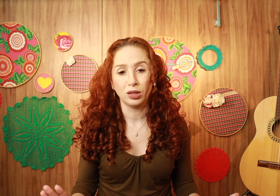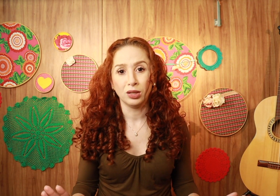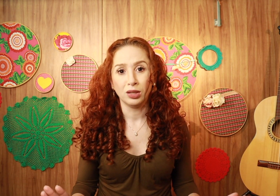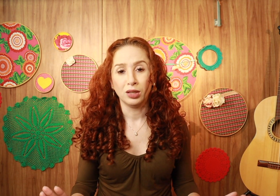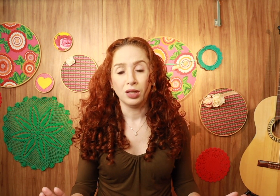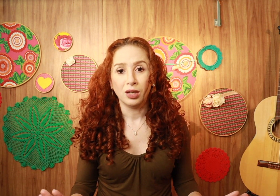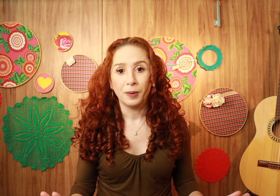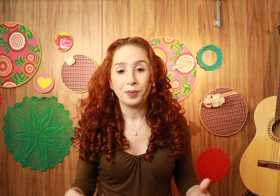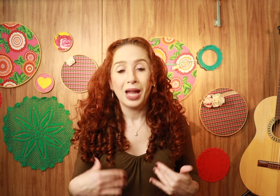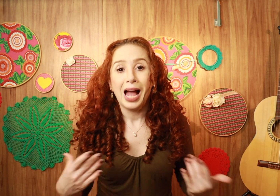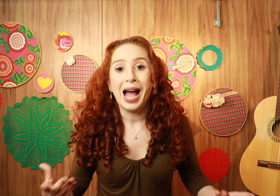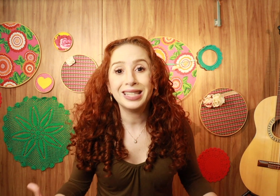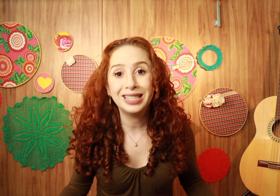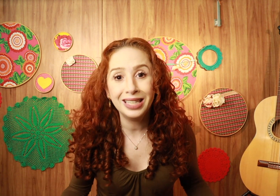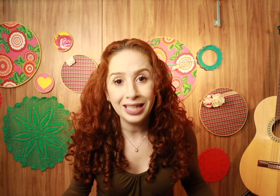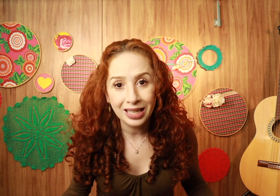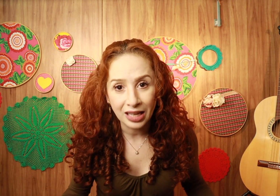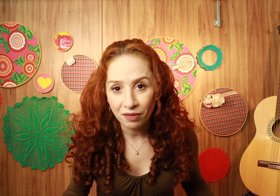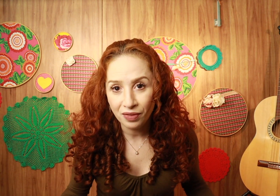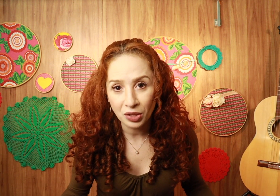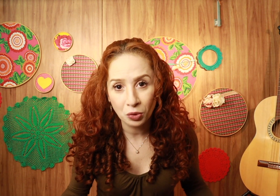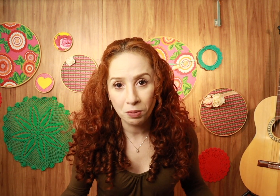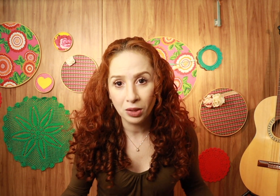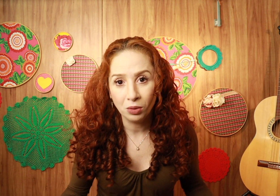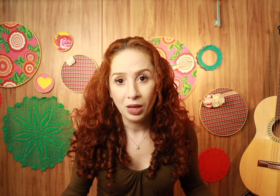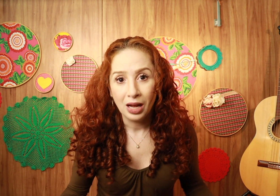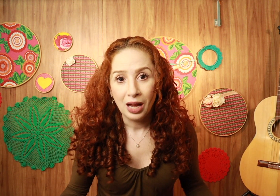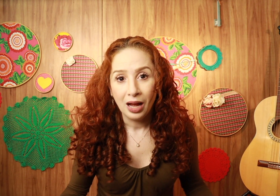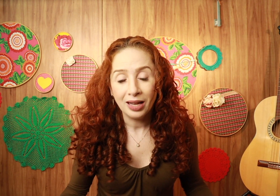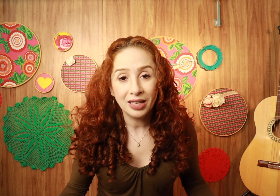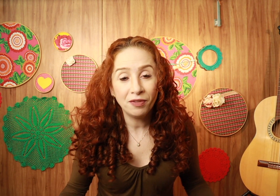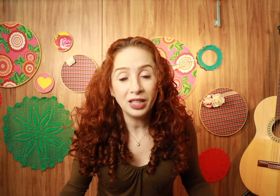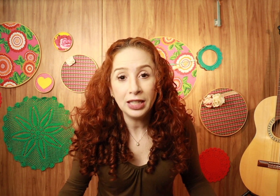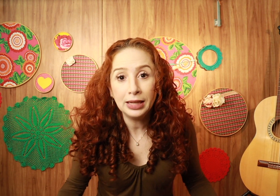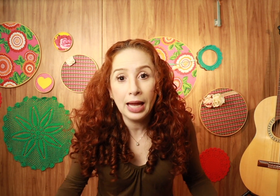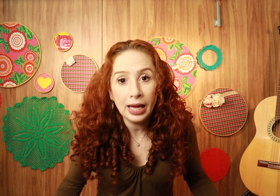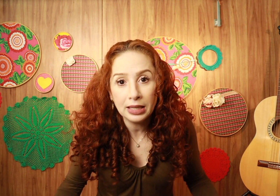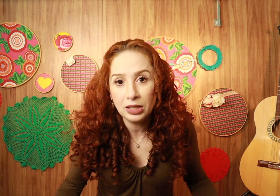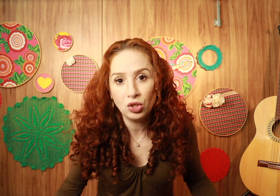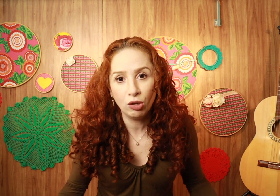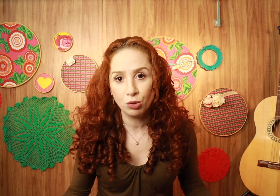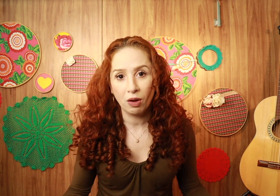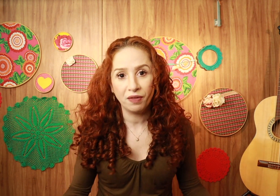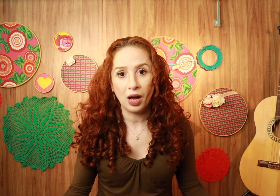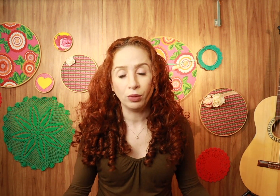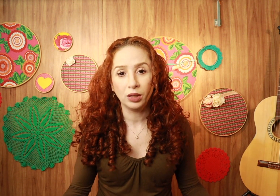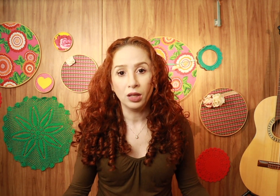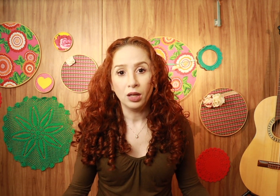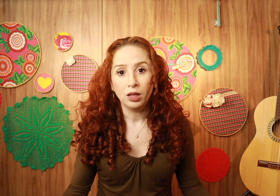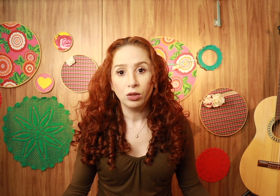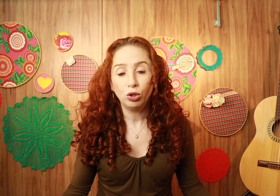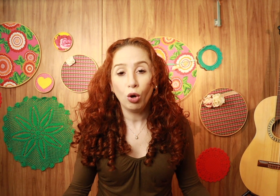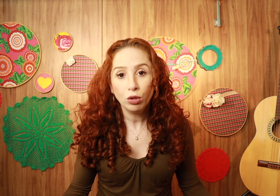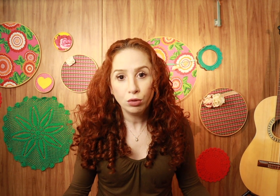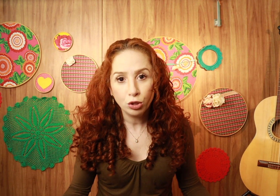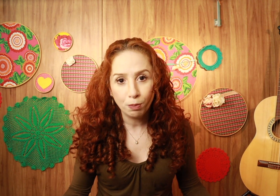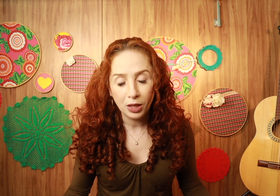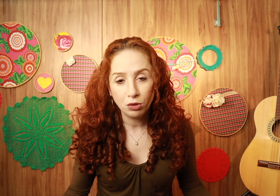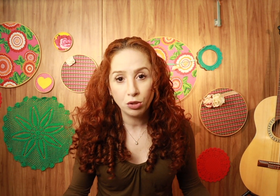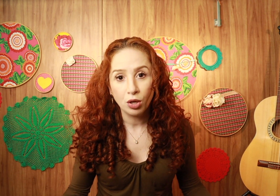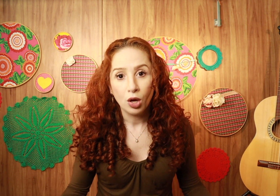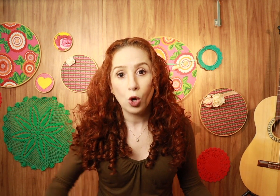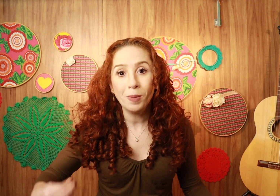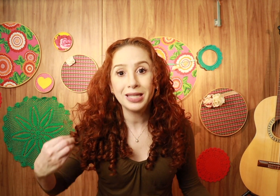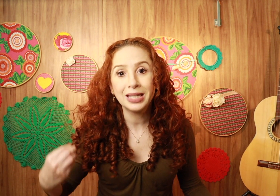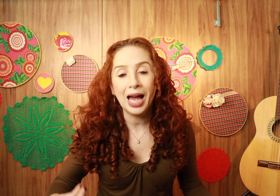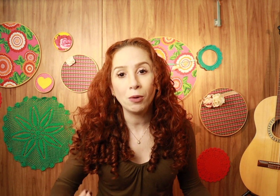todos. Há dias havia sumido. A savana inteira sentiu sua falta. Todos os